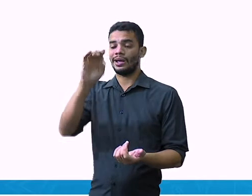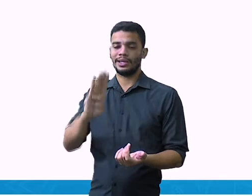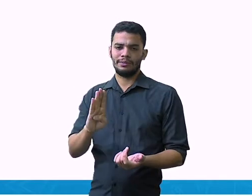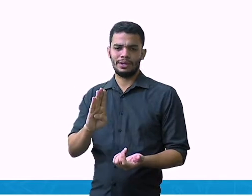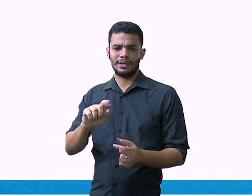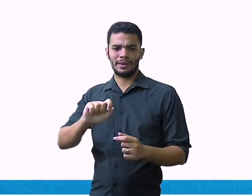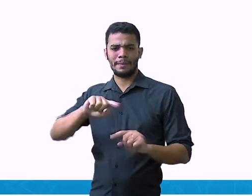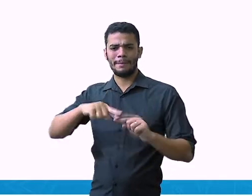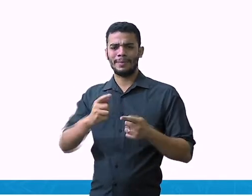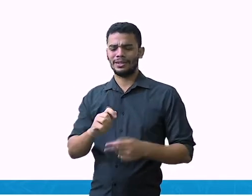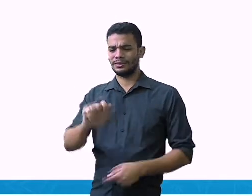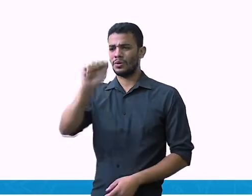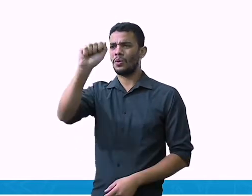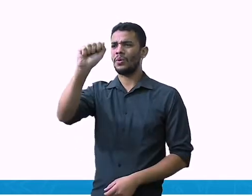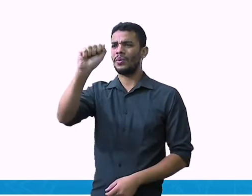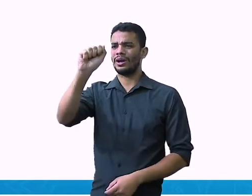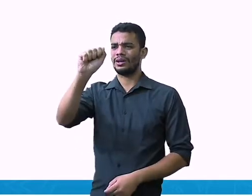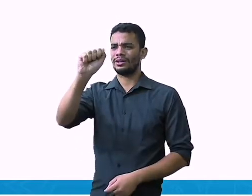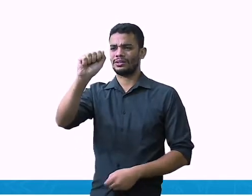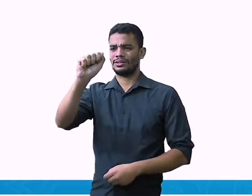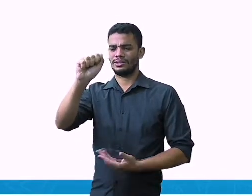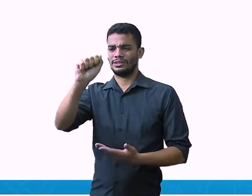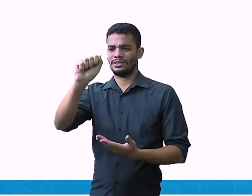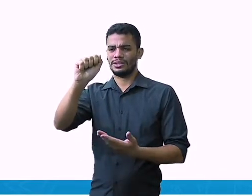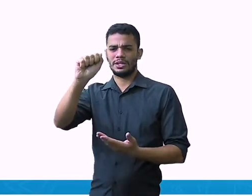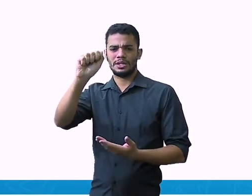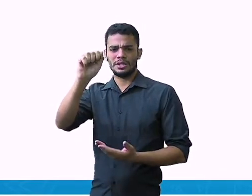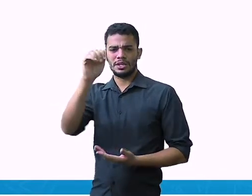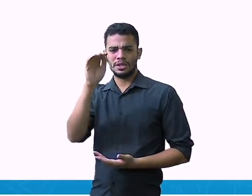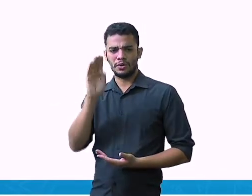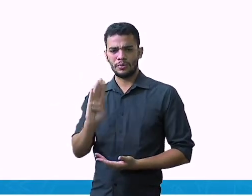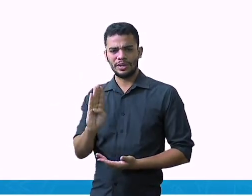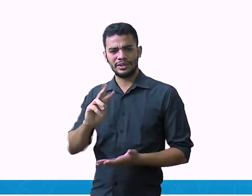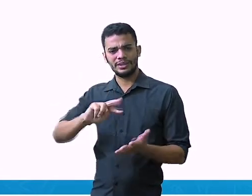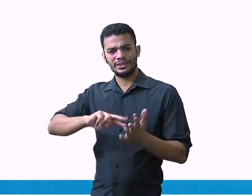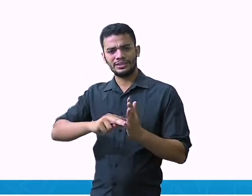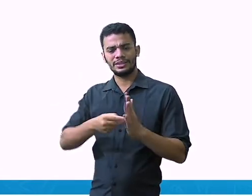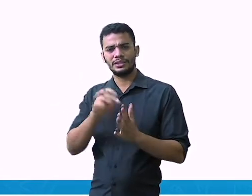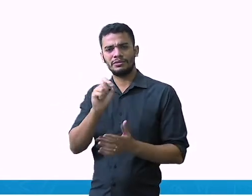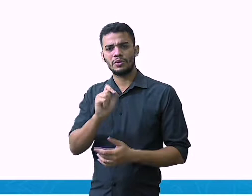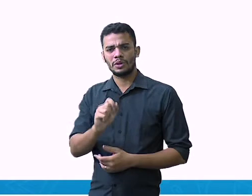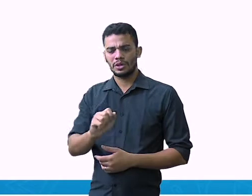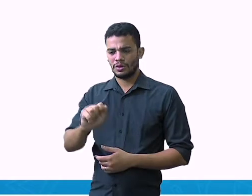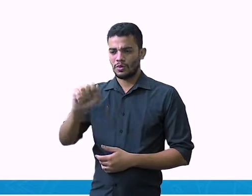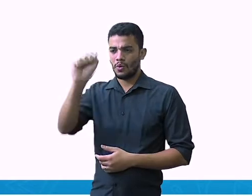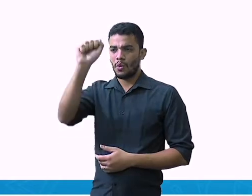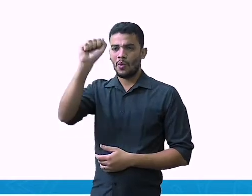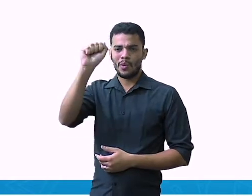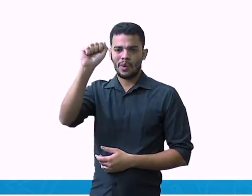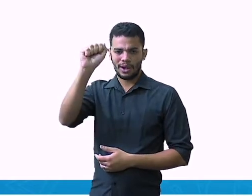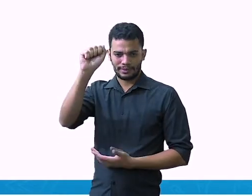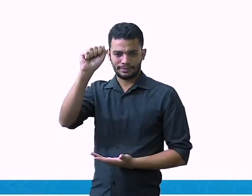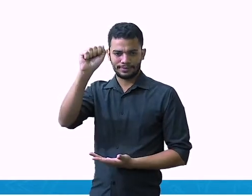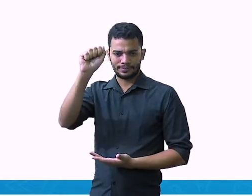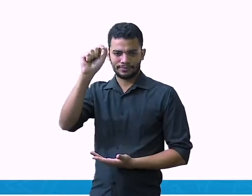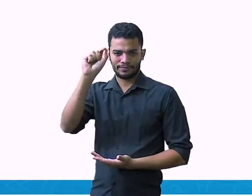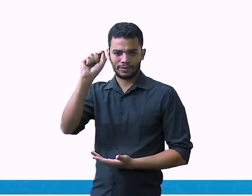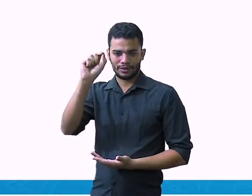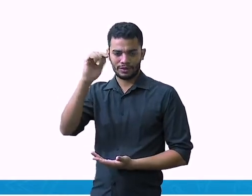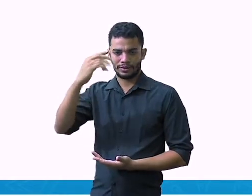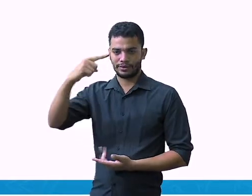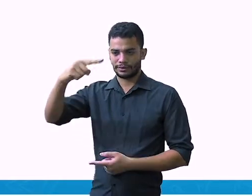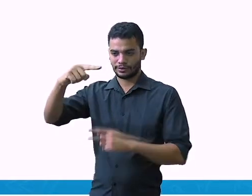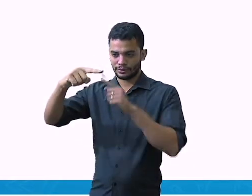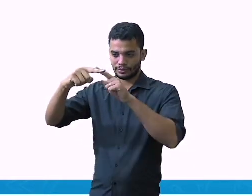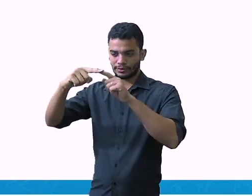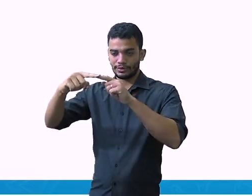letra A? O numerador e a letra B, o meu denominador. Nós vimos também que essas frações